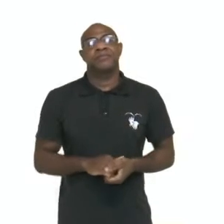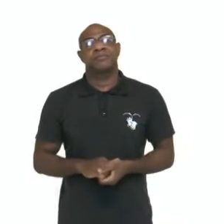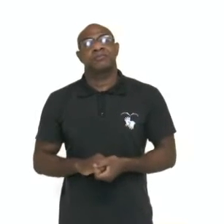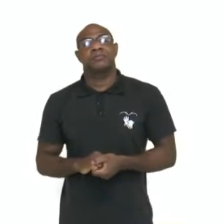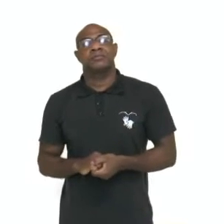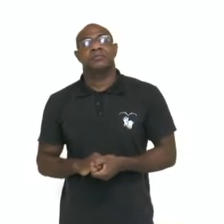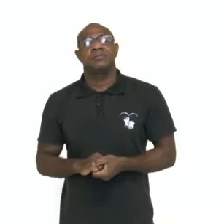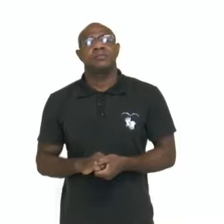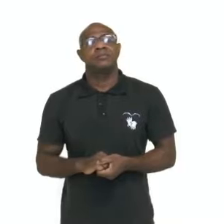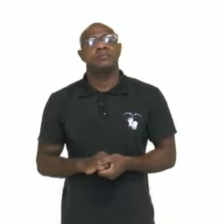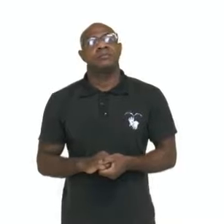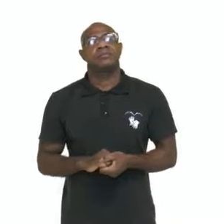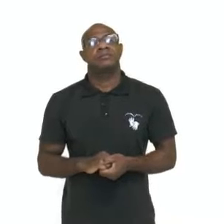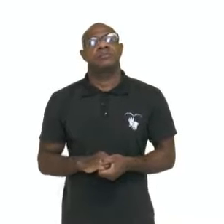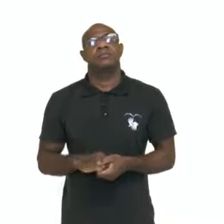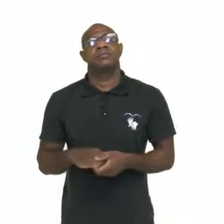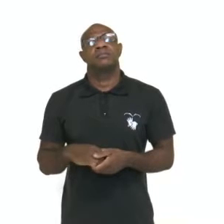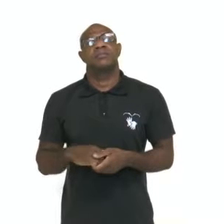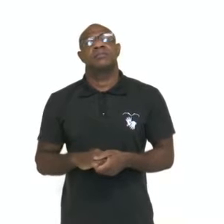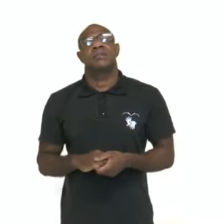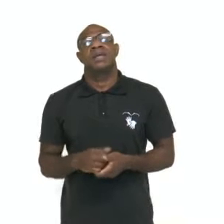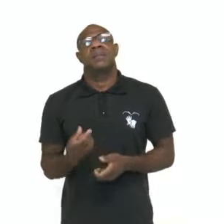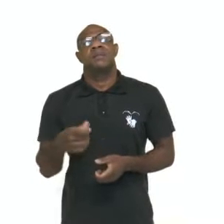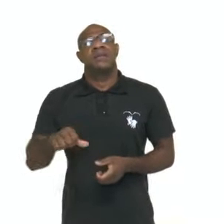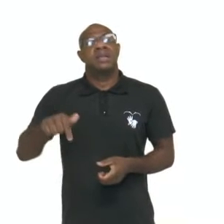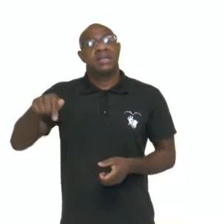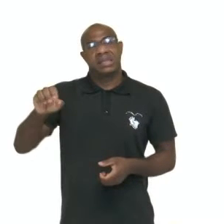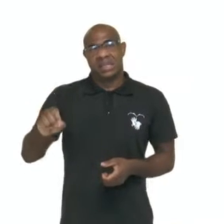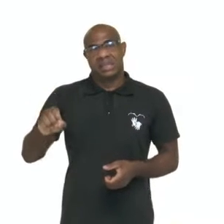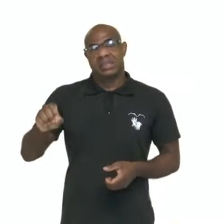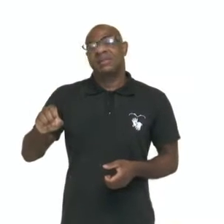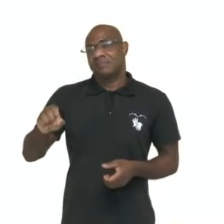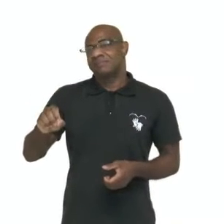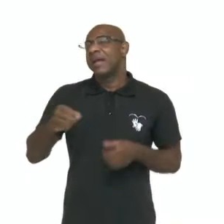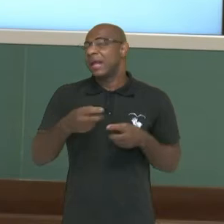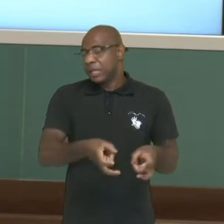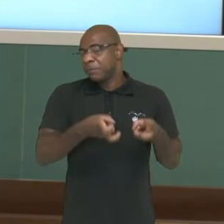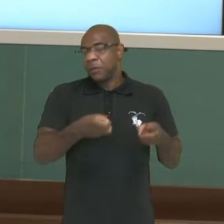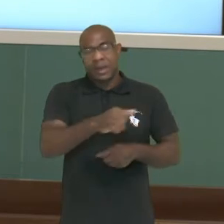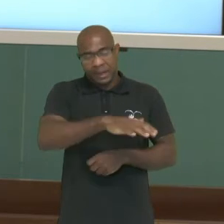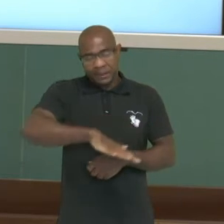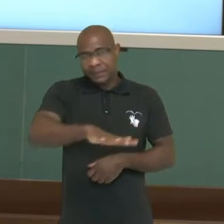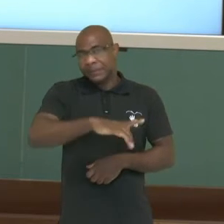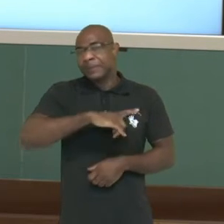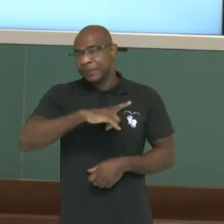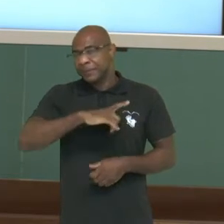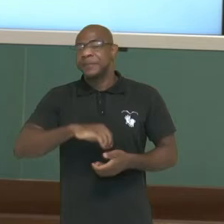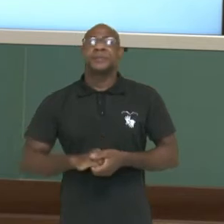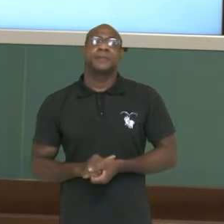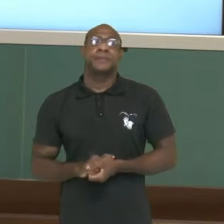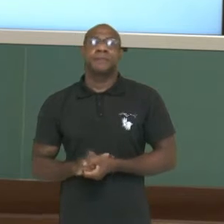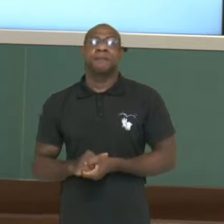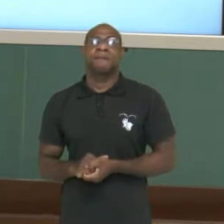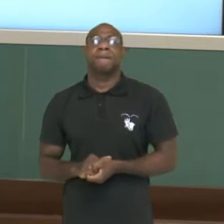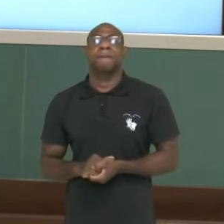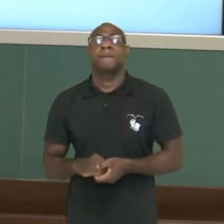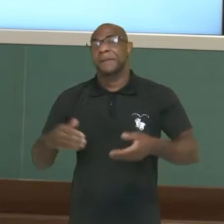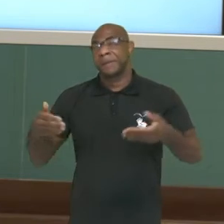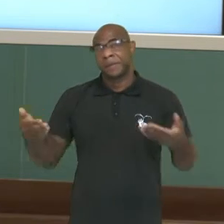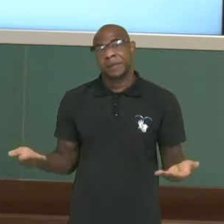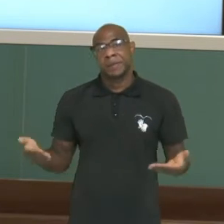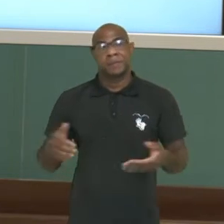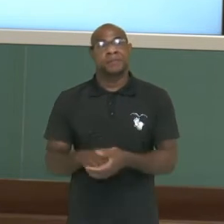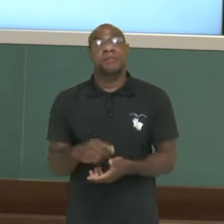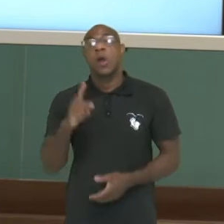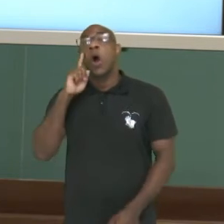né, a partir da década de 70, começou a ser intensamente explorada, beleza? Muito bem. Bom, então reparem